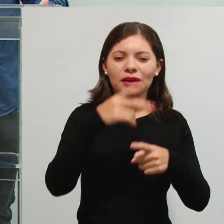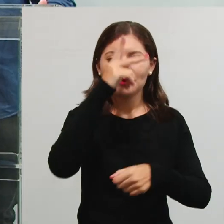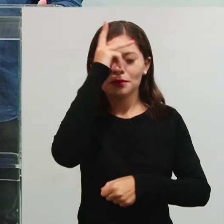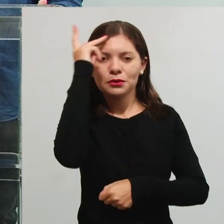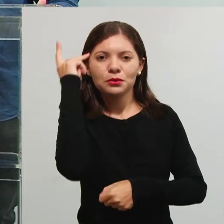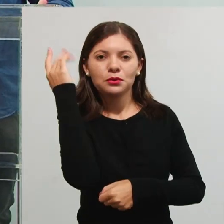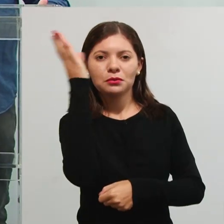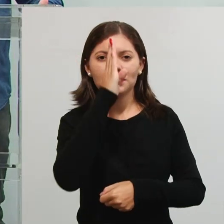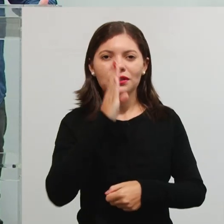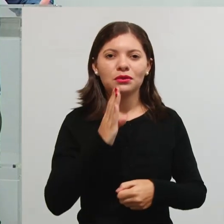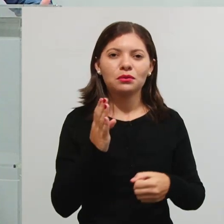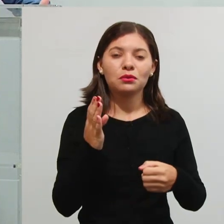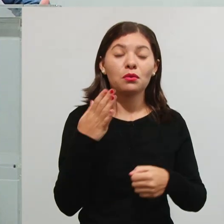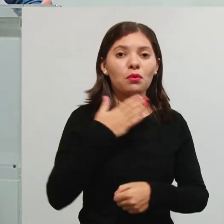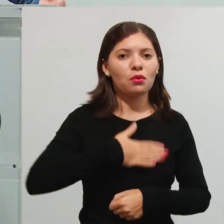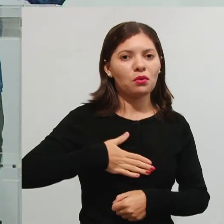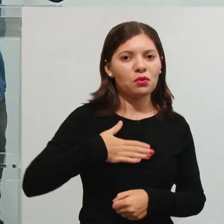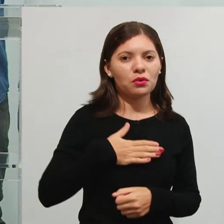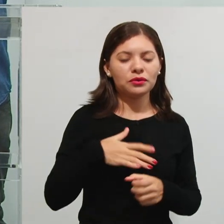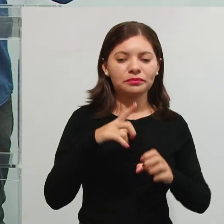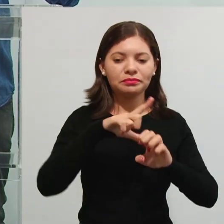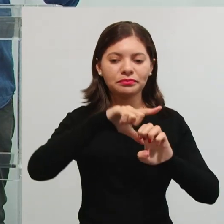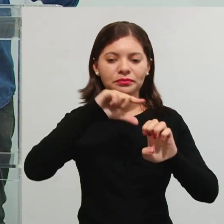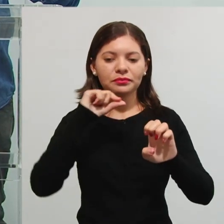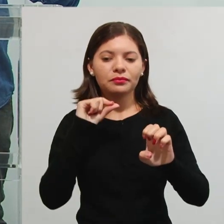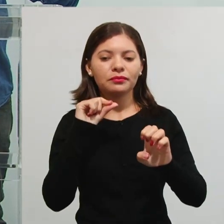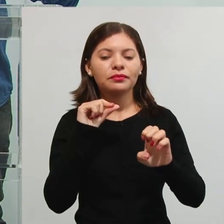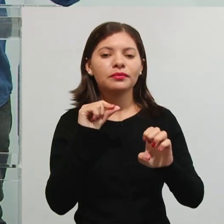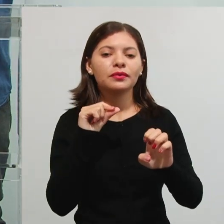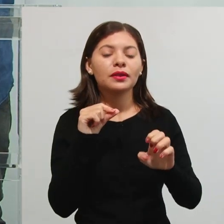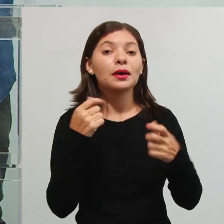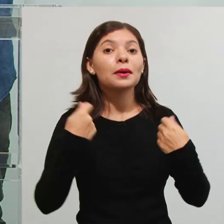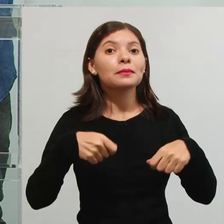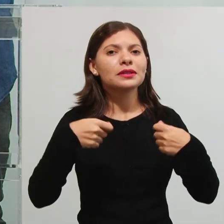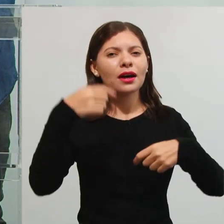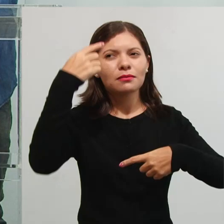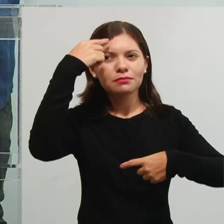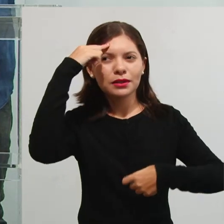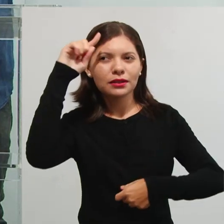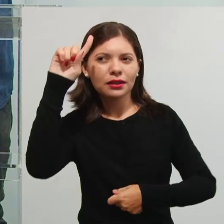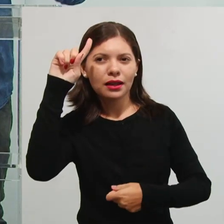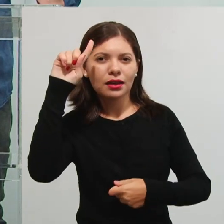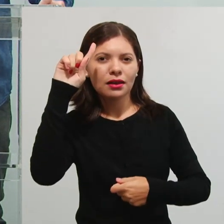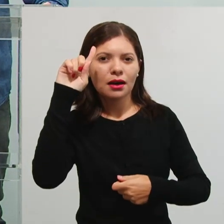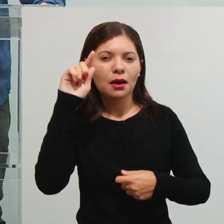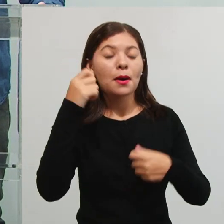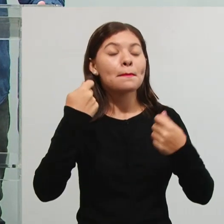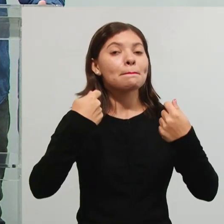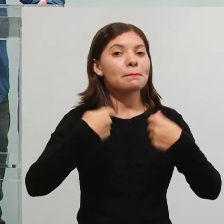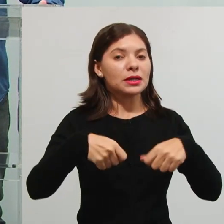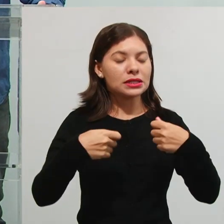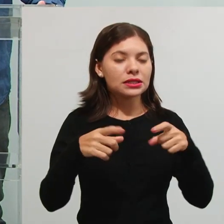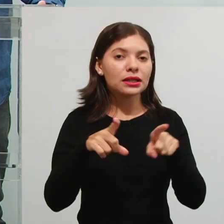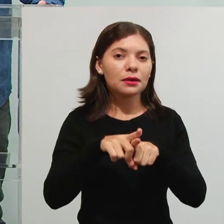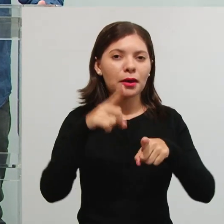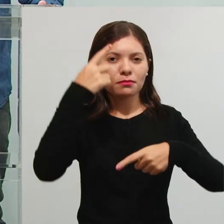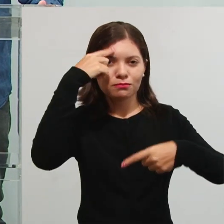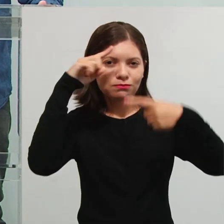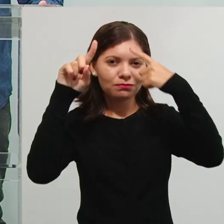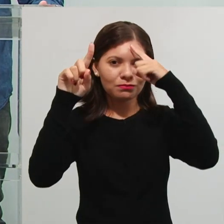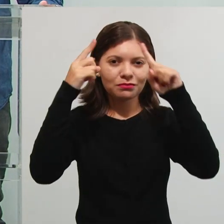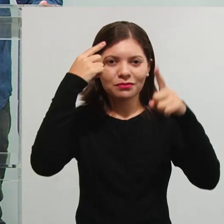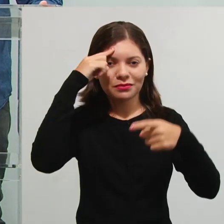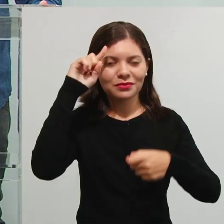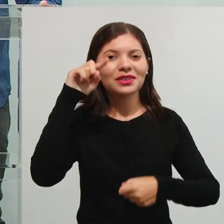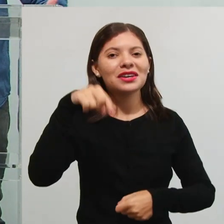Nós sabemos que para você empreender, você precisa ter uma ideia, mas você também precisa ter criatividade. E nós sabemos o quanto o povo brasileiro